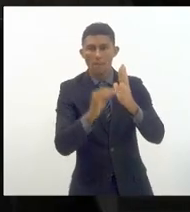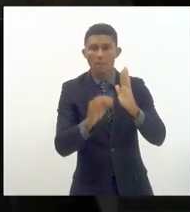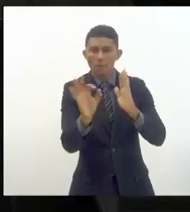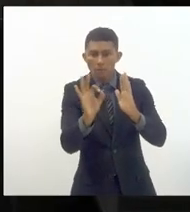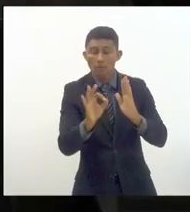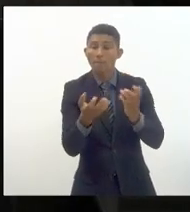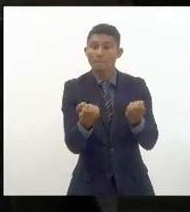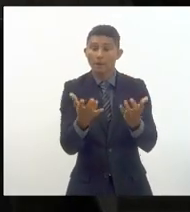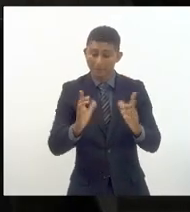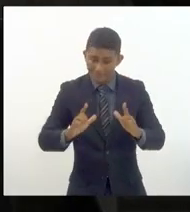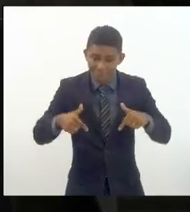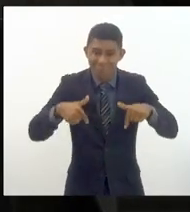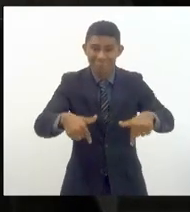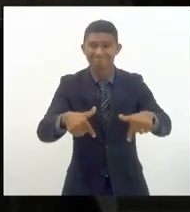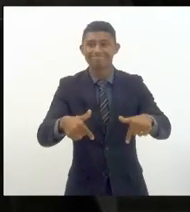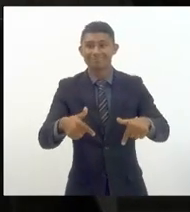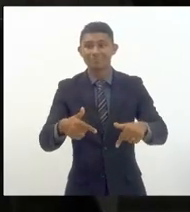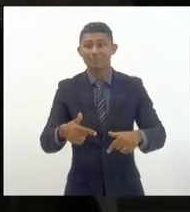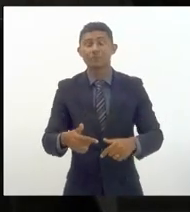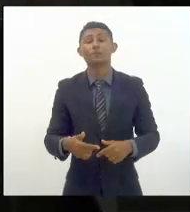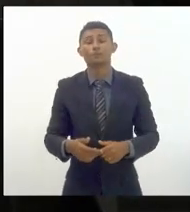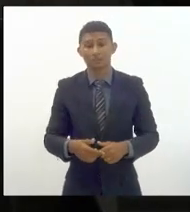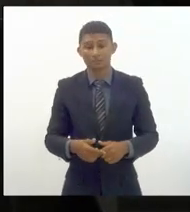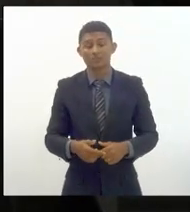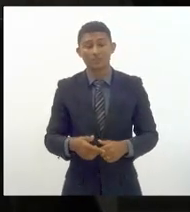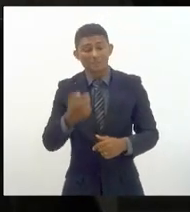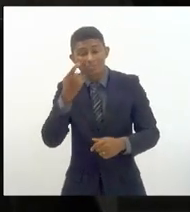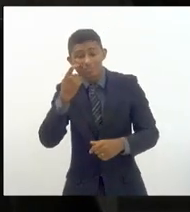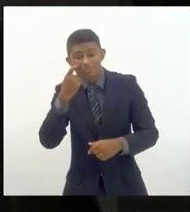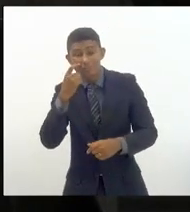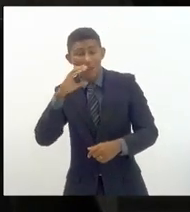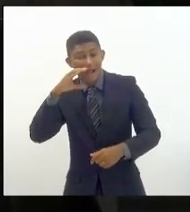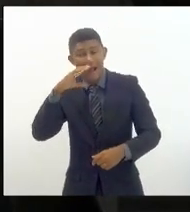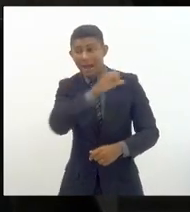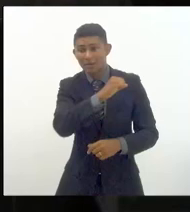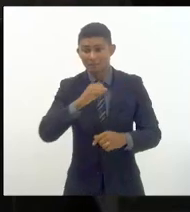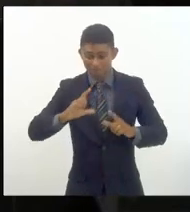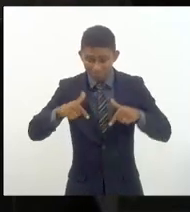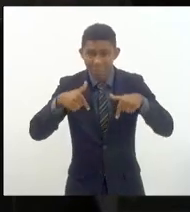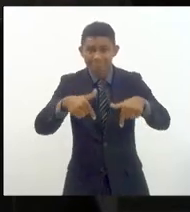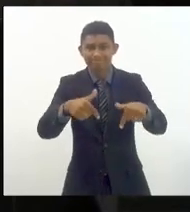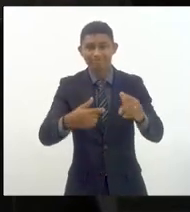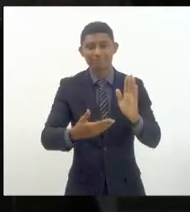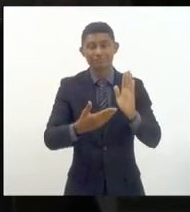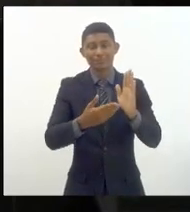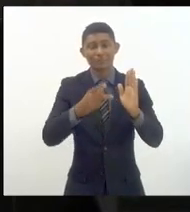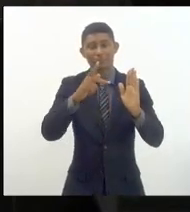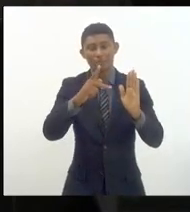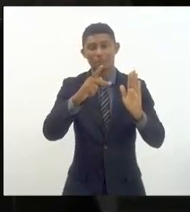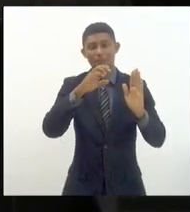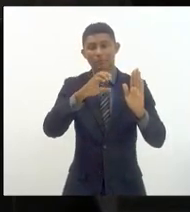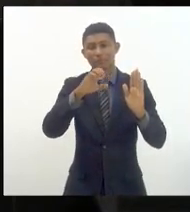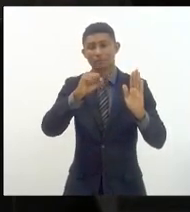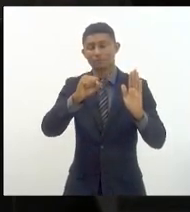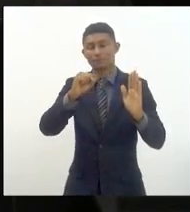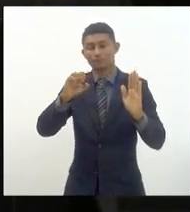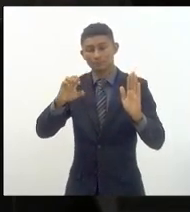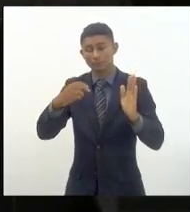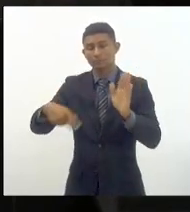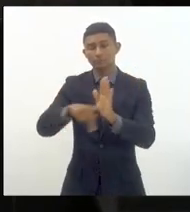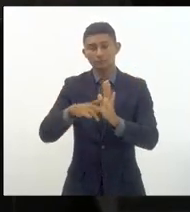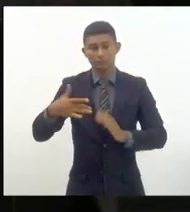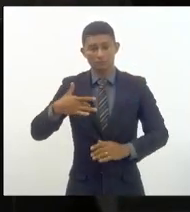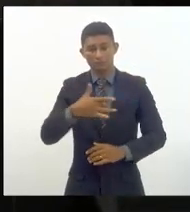implementação imediata no máximo mediana nada no mais curto espaço de tempo que gera tardio do pccs da Saúde agora é da